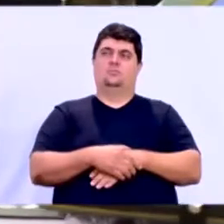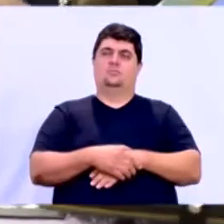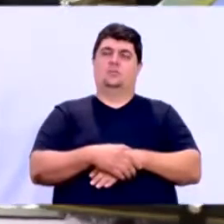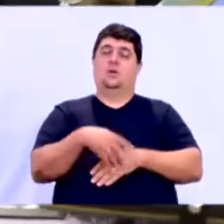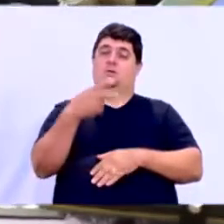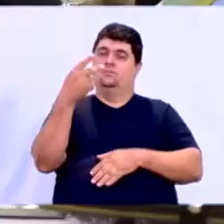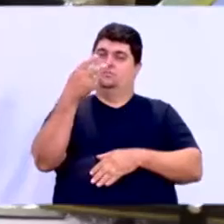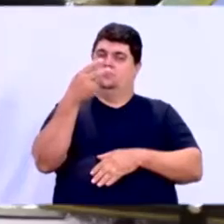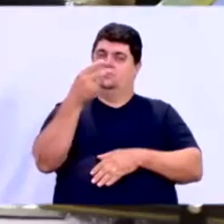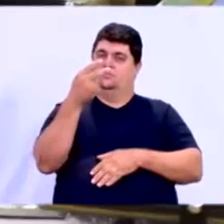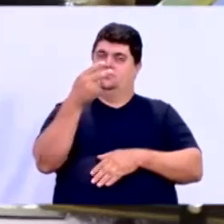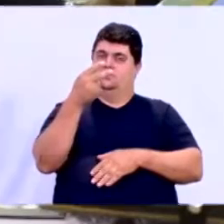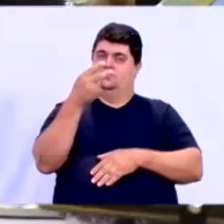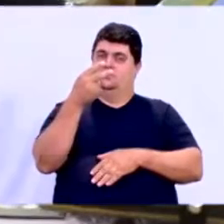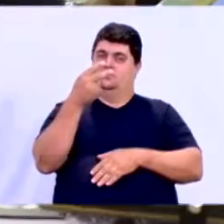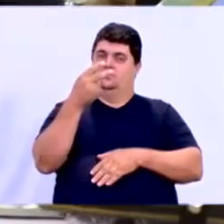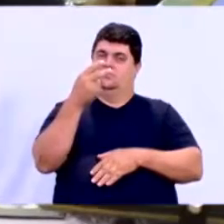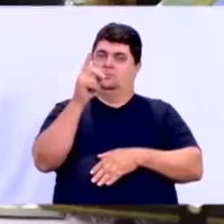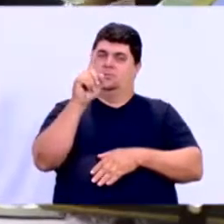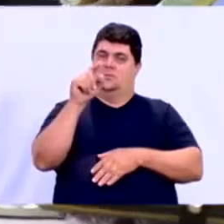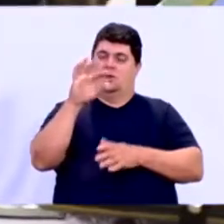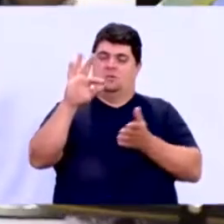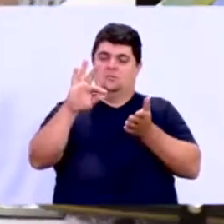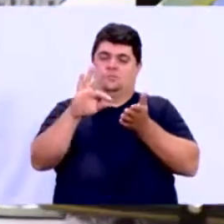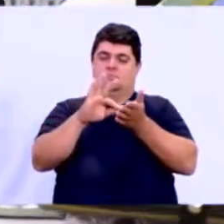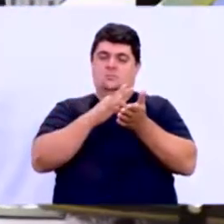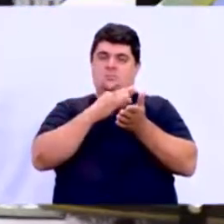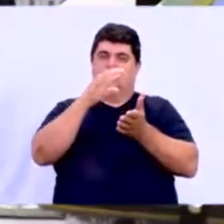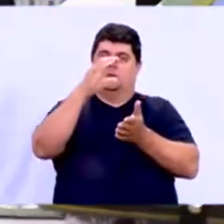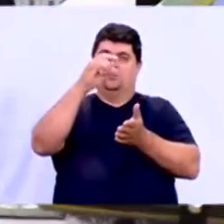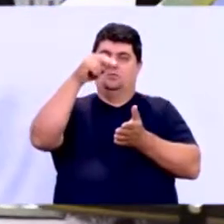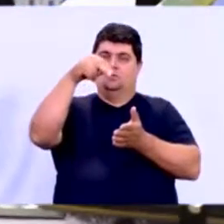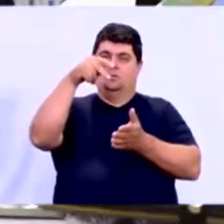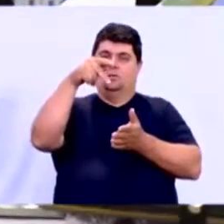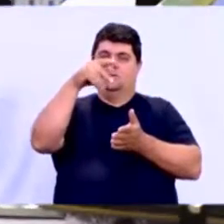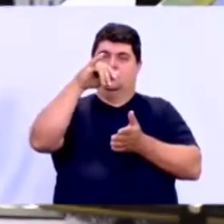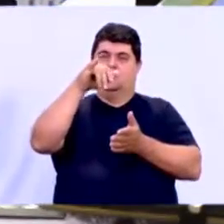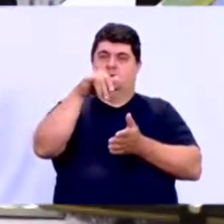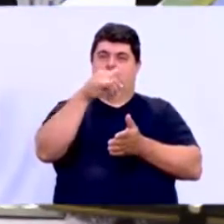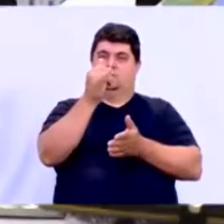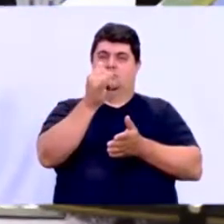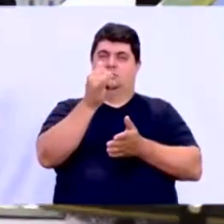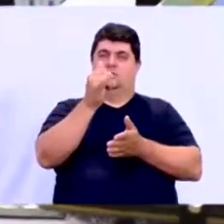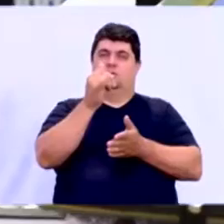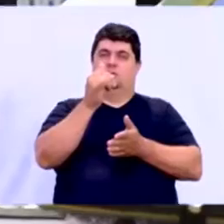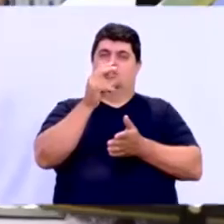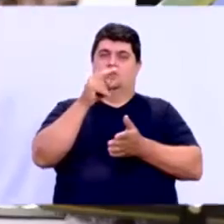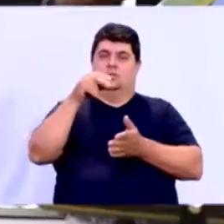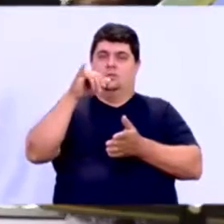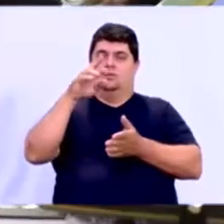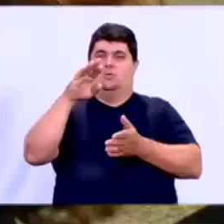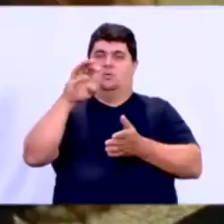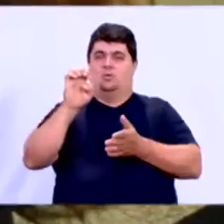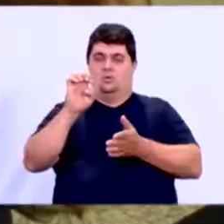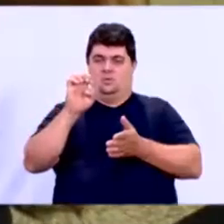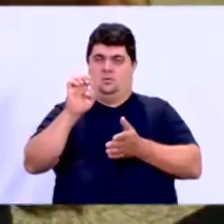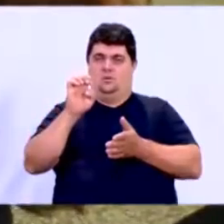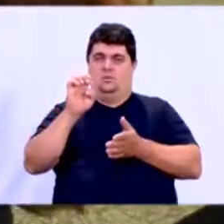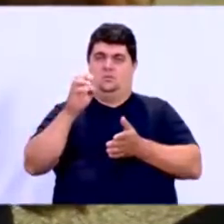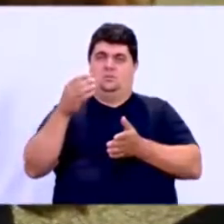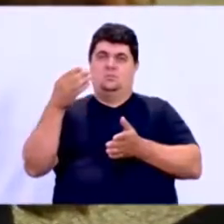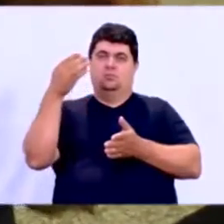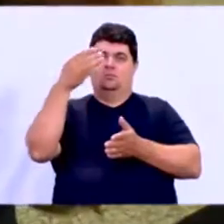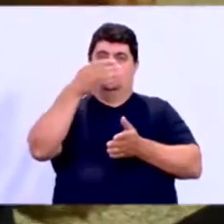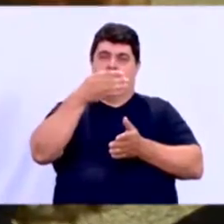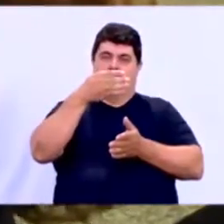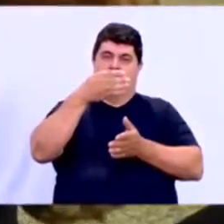O segundo passo é a inscrição no CNPJ. Com o NIRI em mãos, querida, você vai